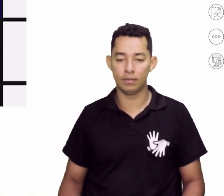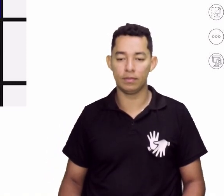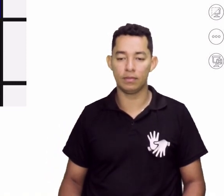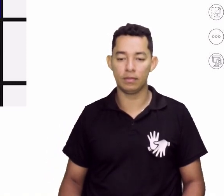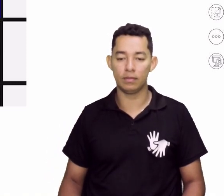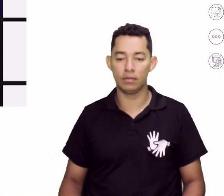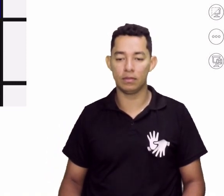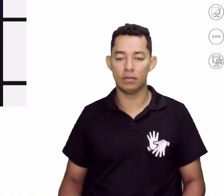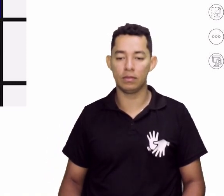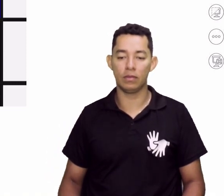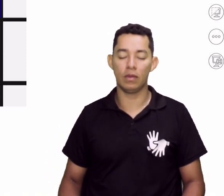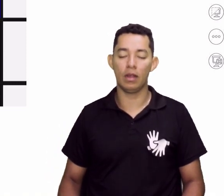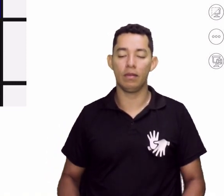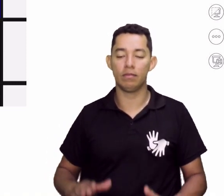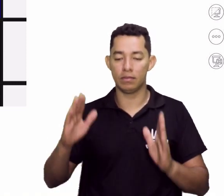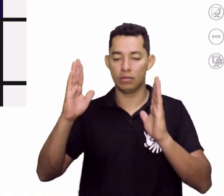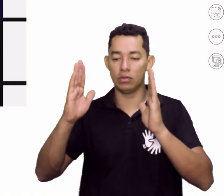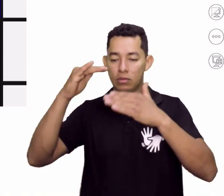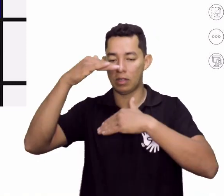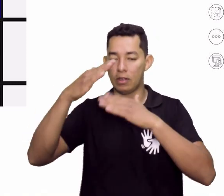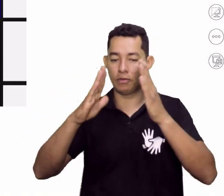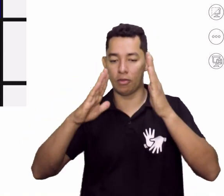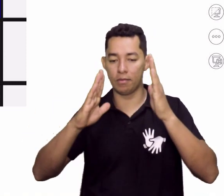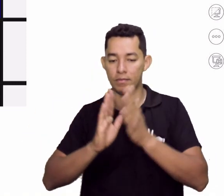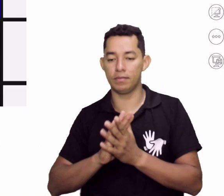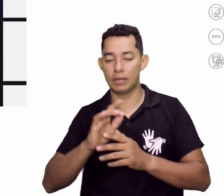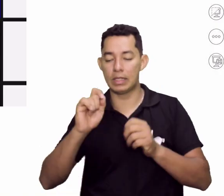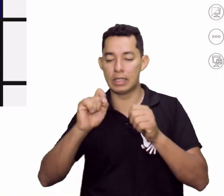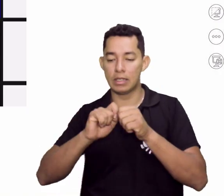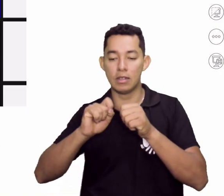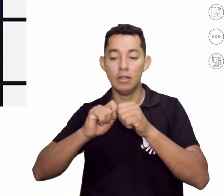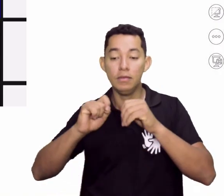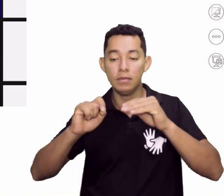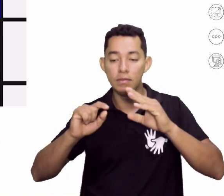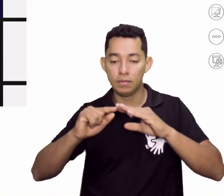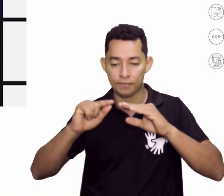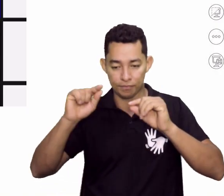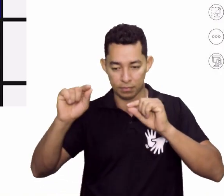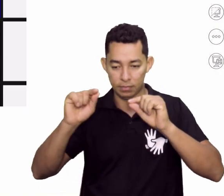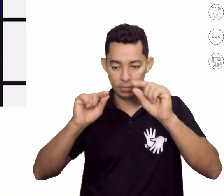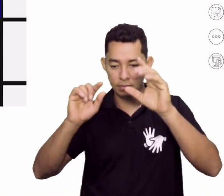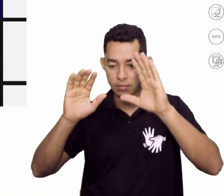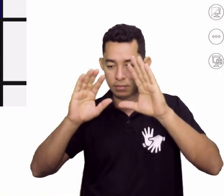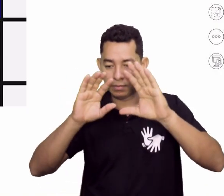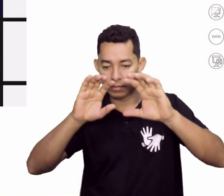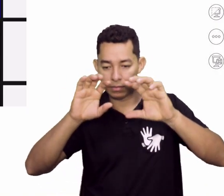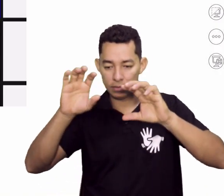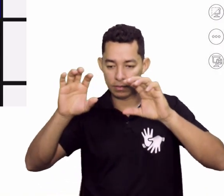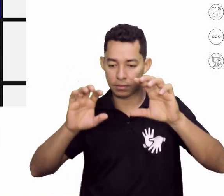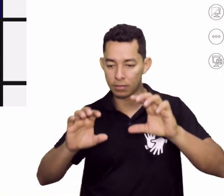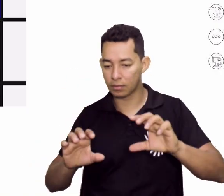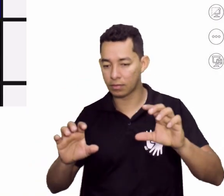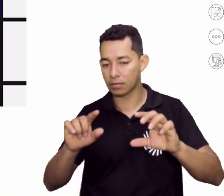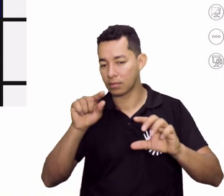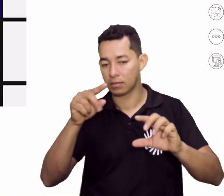formas geométricas onde ele faz essa disposição aí. E se você vai olhar